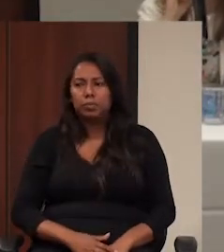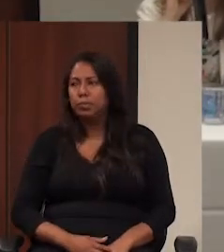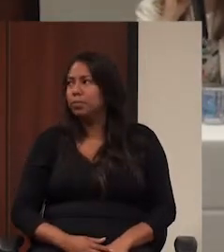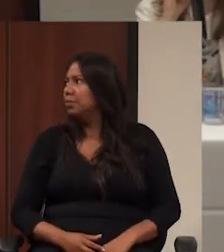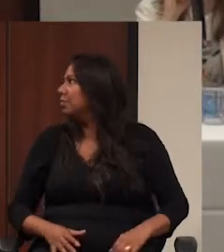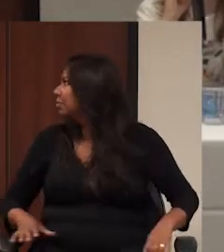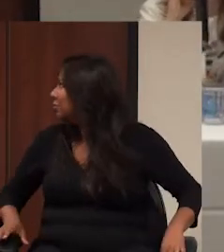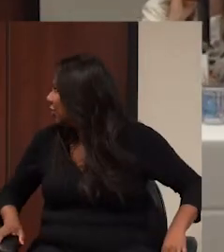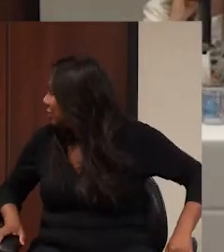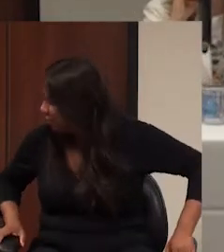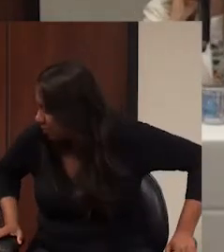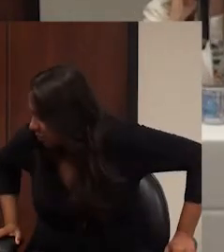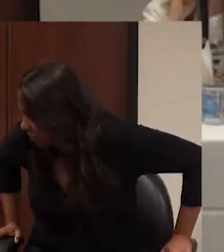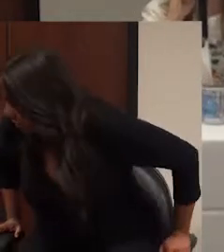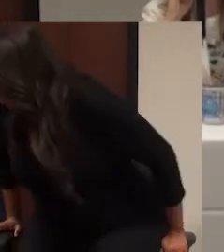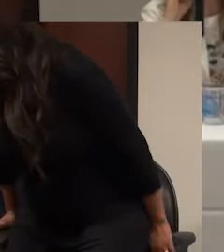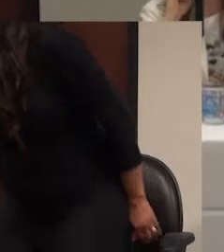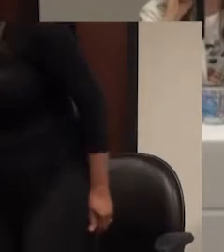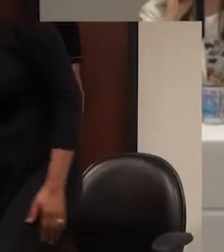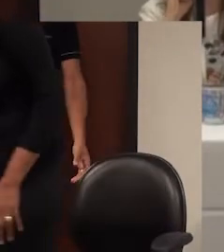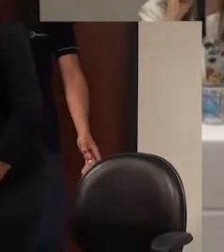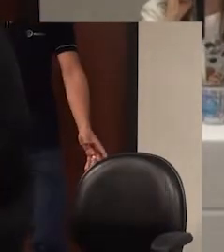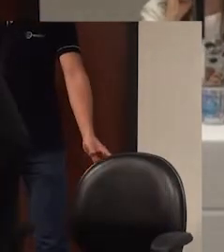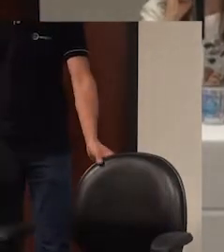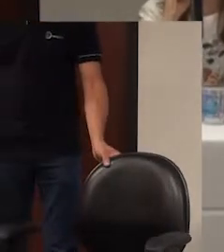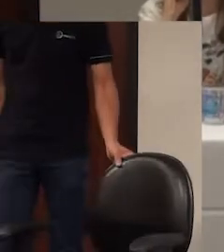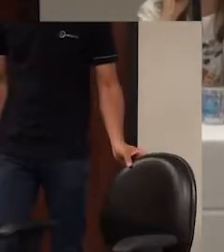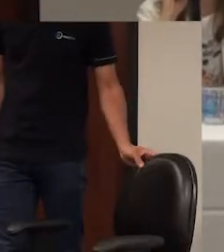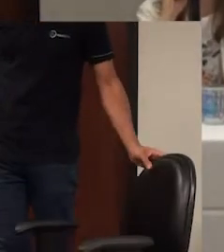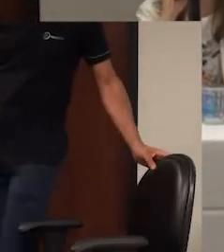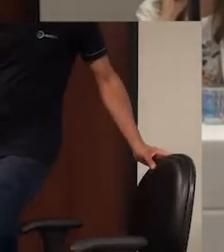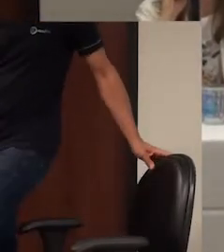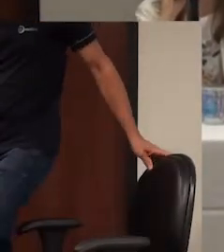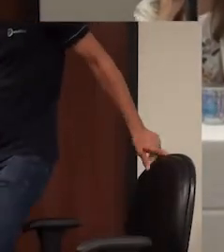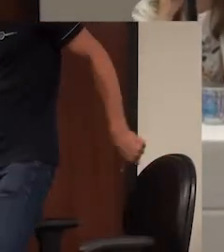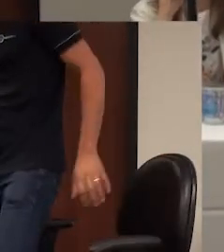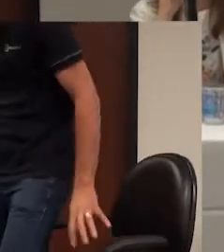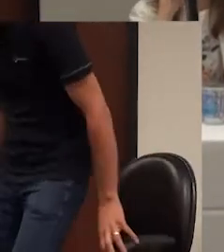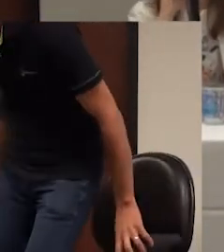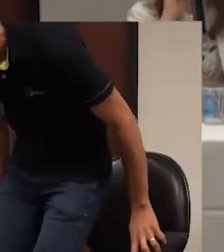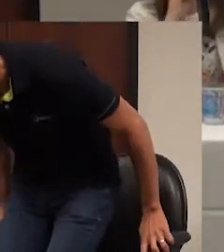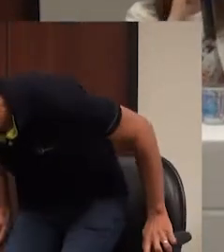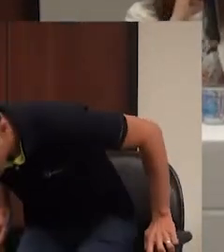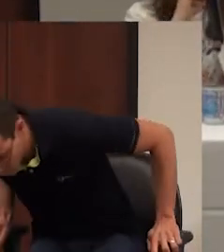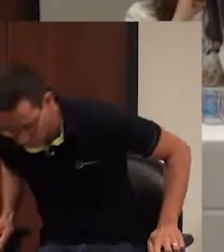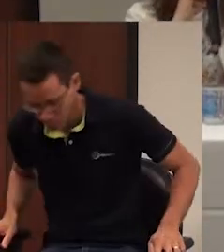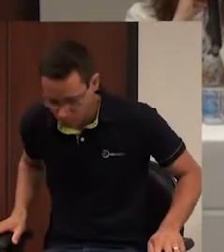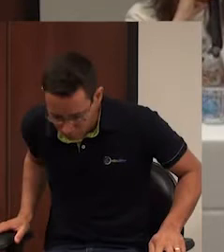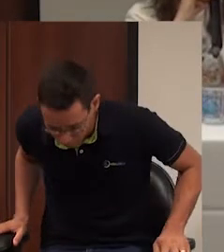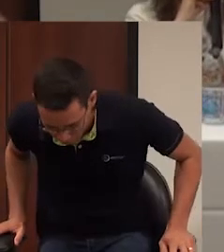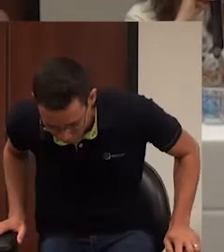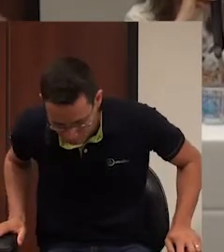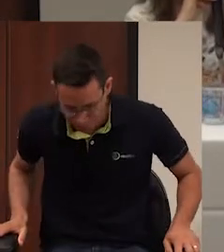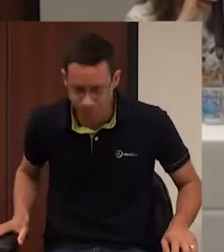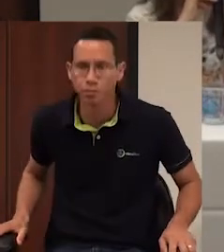Então, algumas recomendações do projeto é que exista aí a importância do reconhecimento de uma ampla gama de apoios, né? Isso é